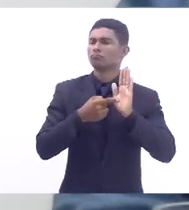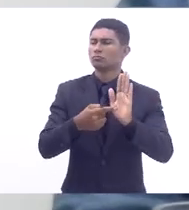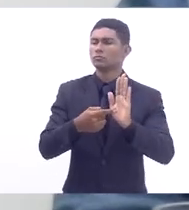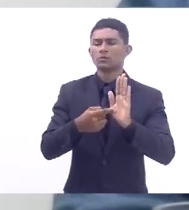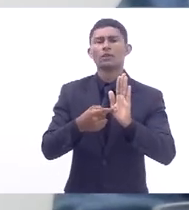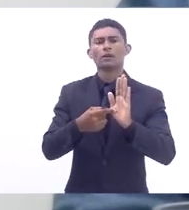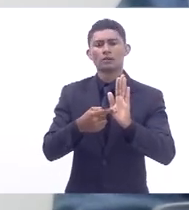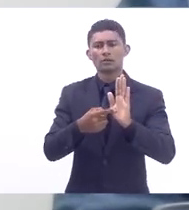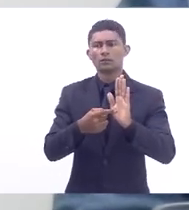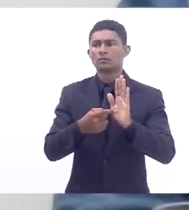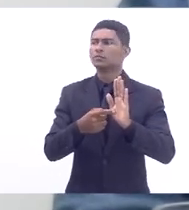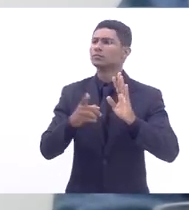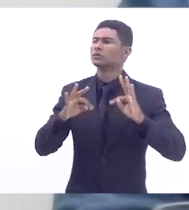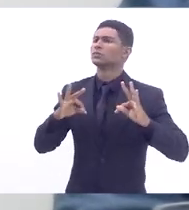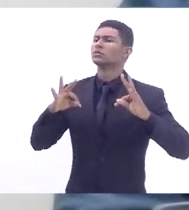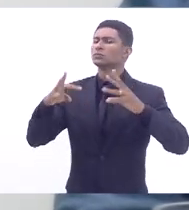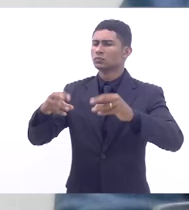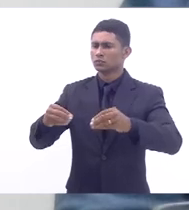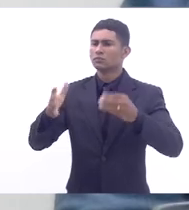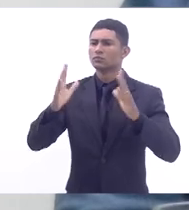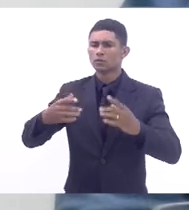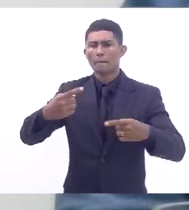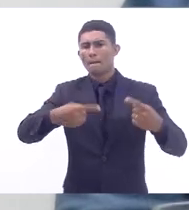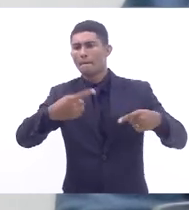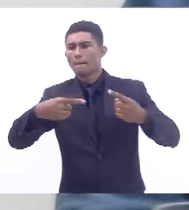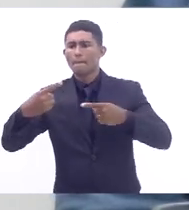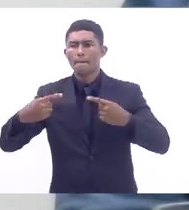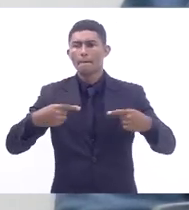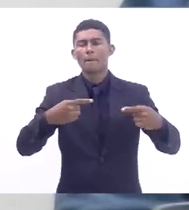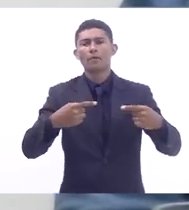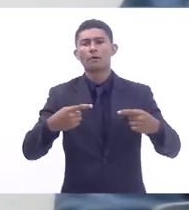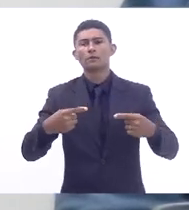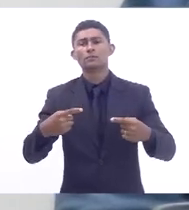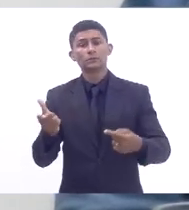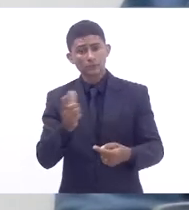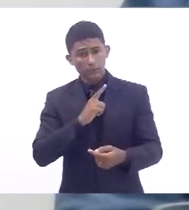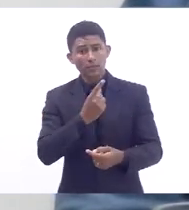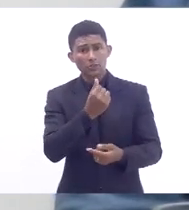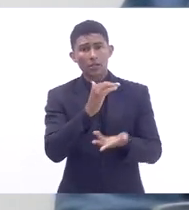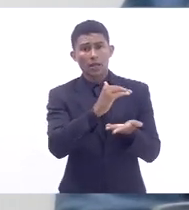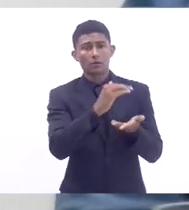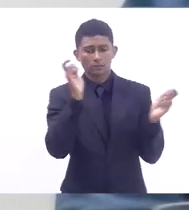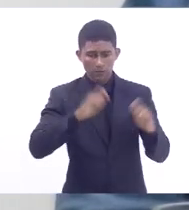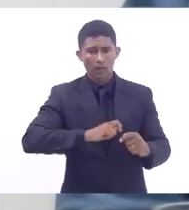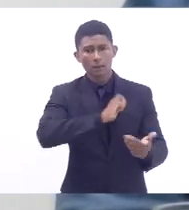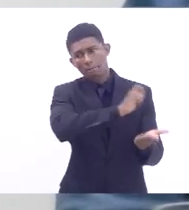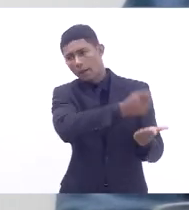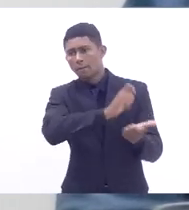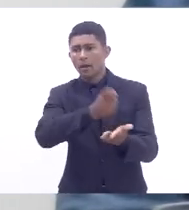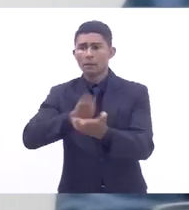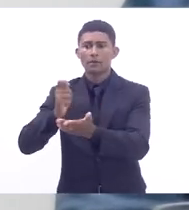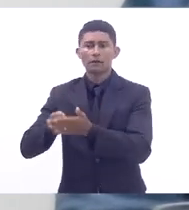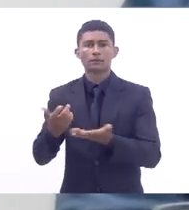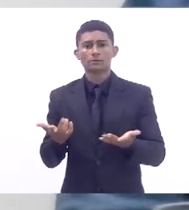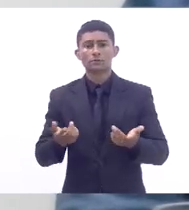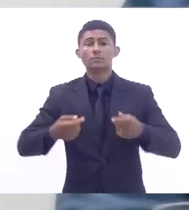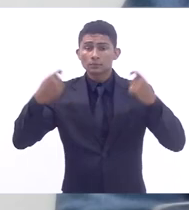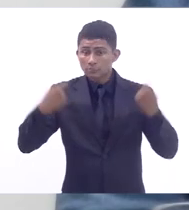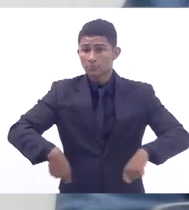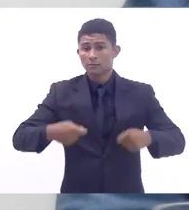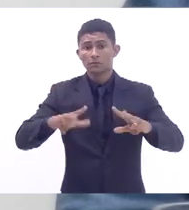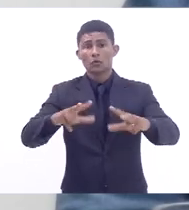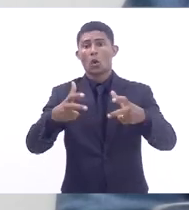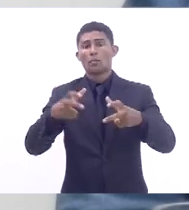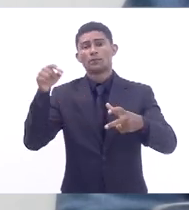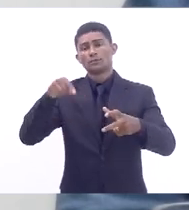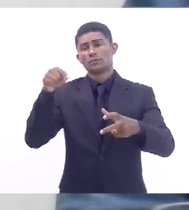tudo que foi abordado já foi discutida foi provado e tem o dinheiro para pagar é preciso que essa